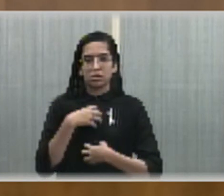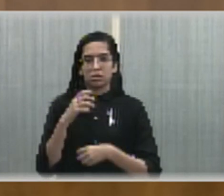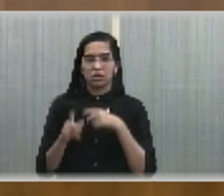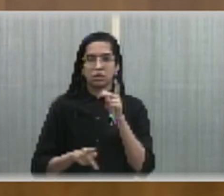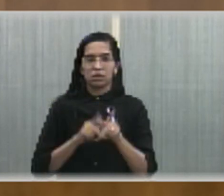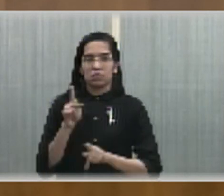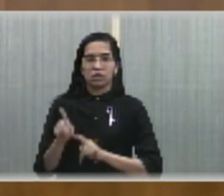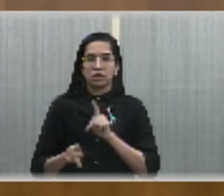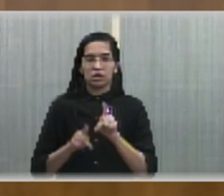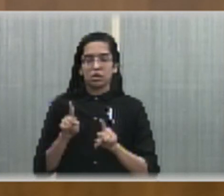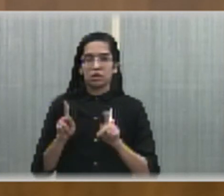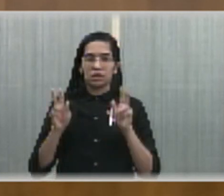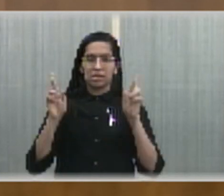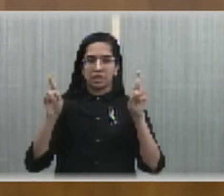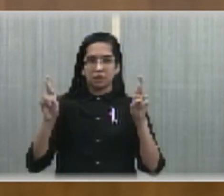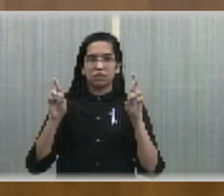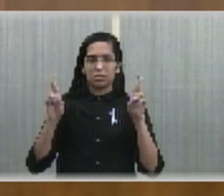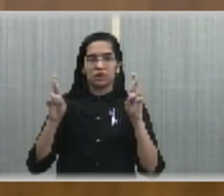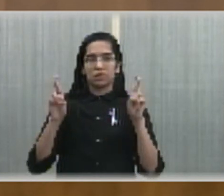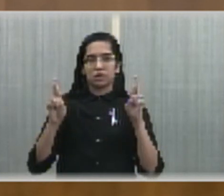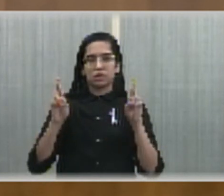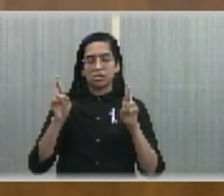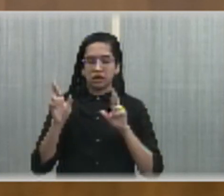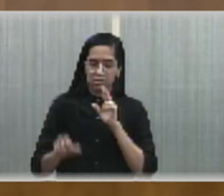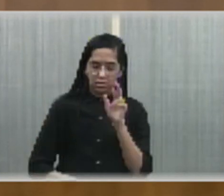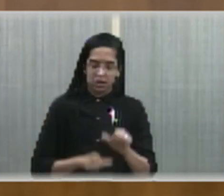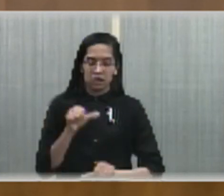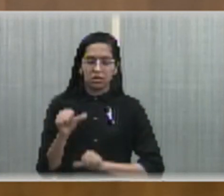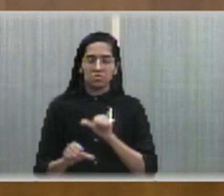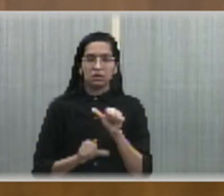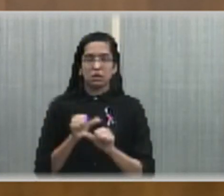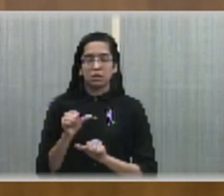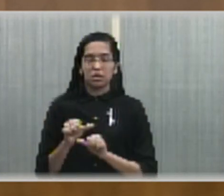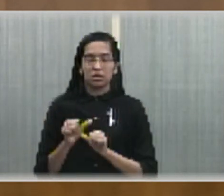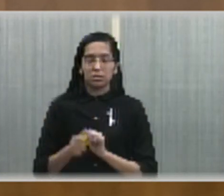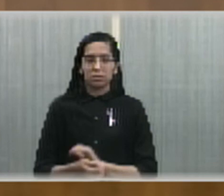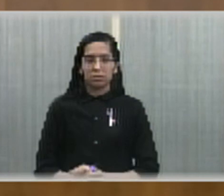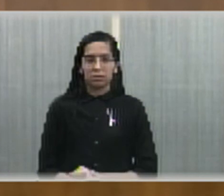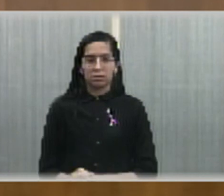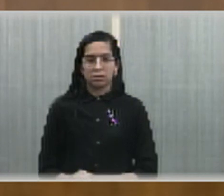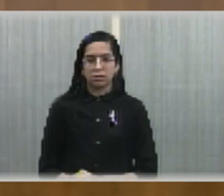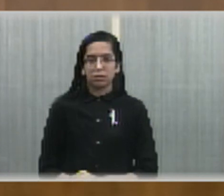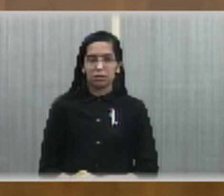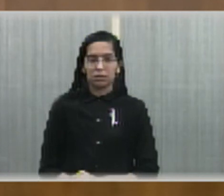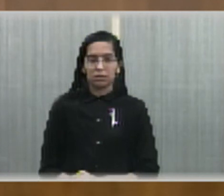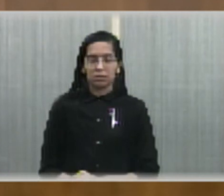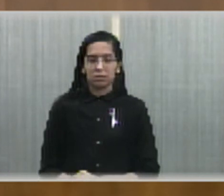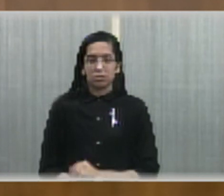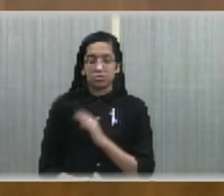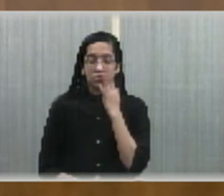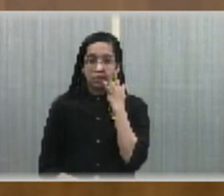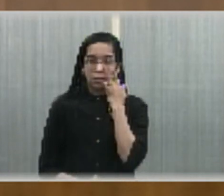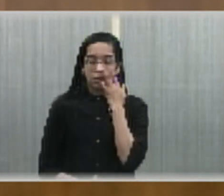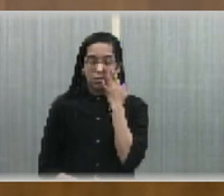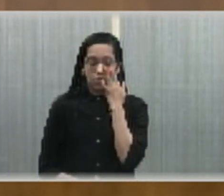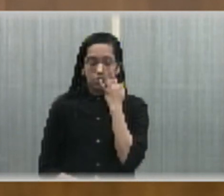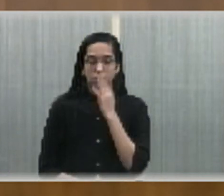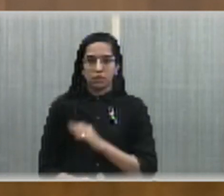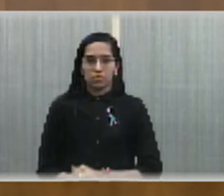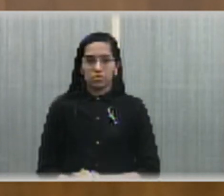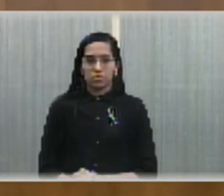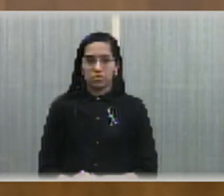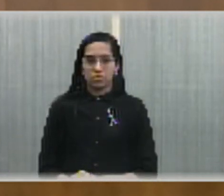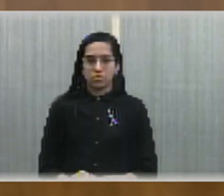piauiense, essa esperança renovada. Renovada. E que,